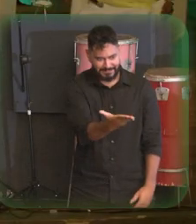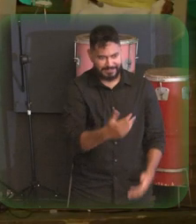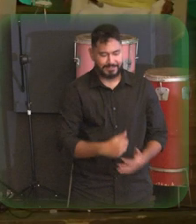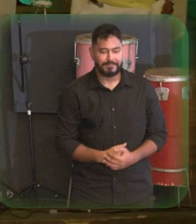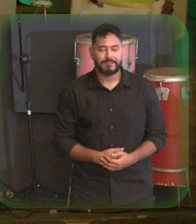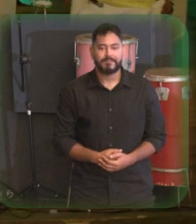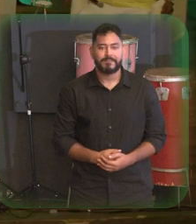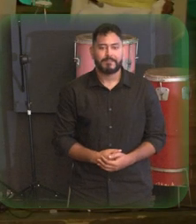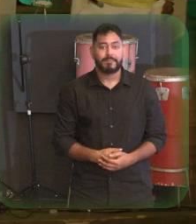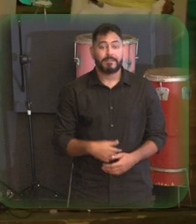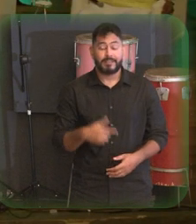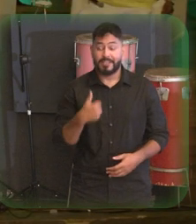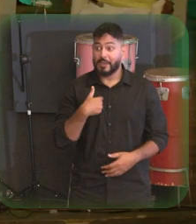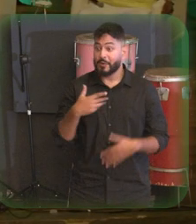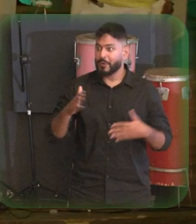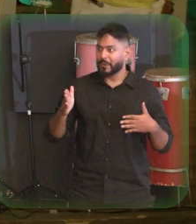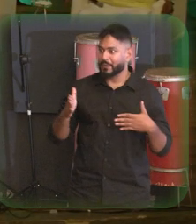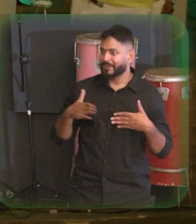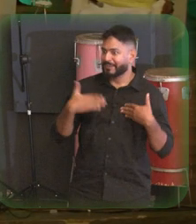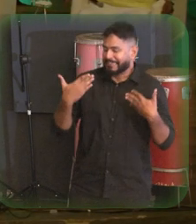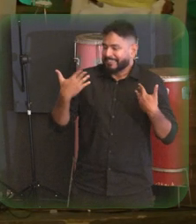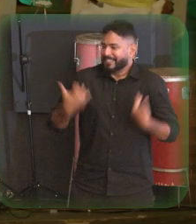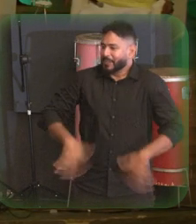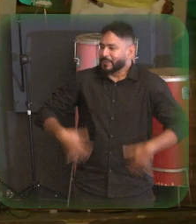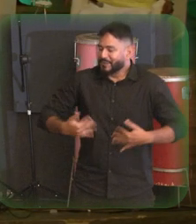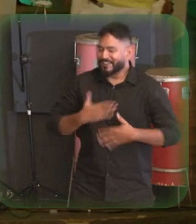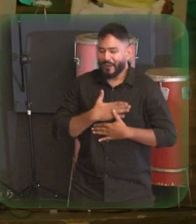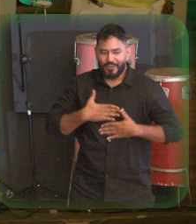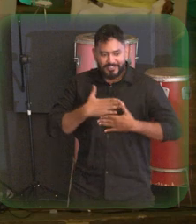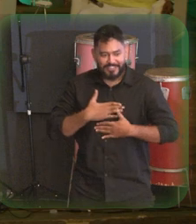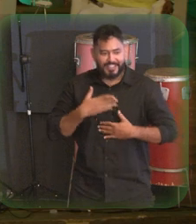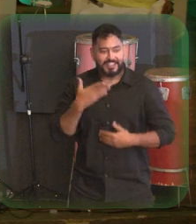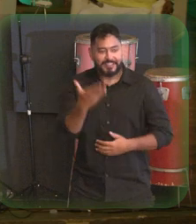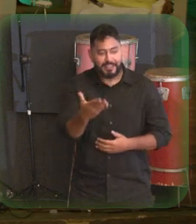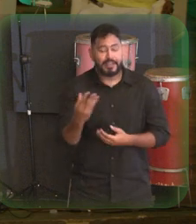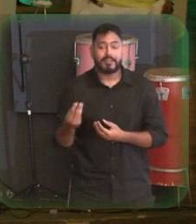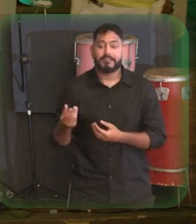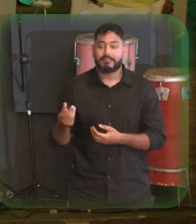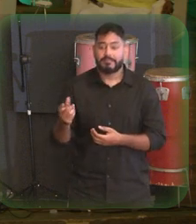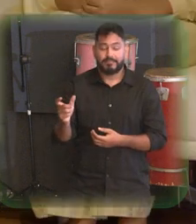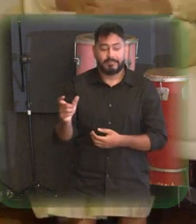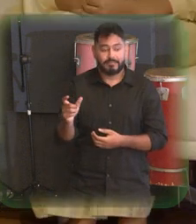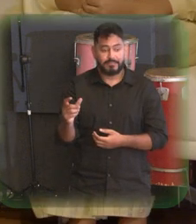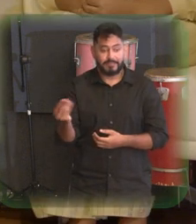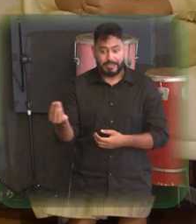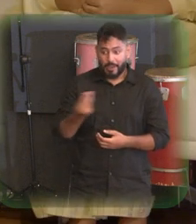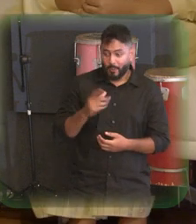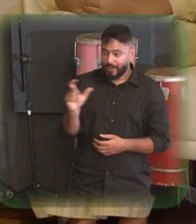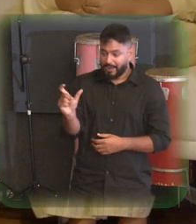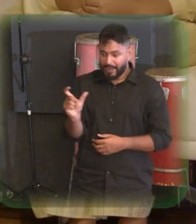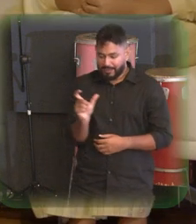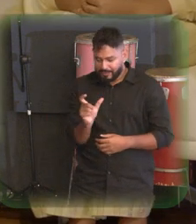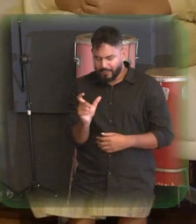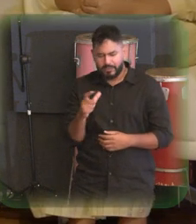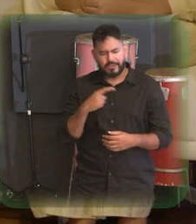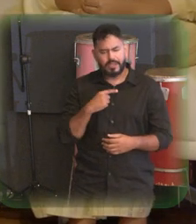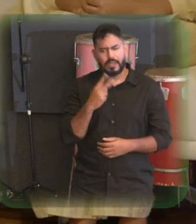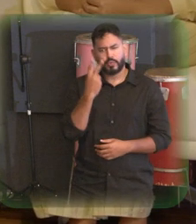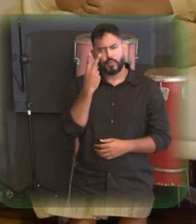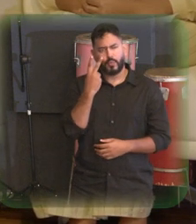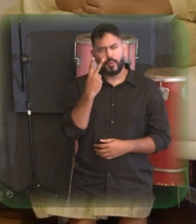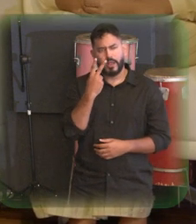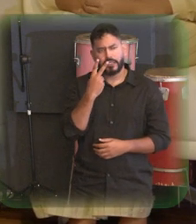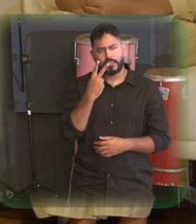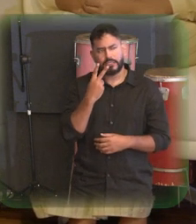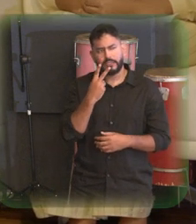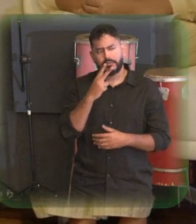Para minha grata surpresa, e ela nos entregou ao ministro um momento o cartão, e o cartão dela vinha em duas línguas, e eu pensei para mim,